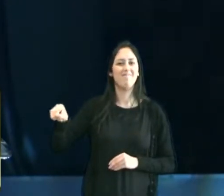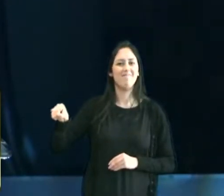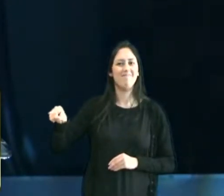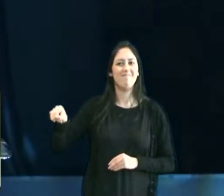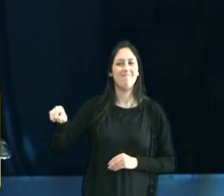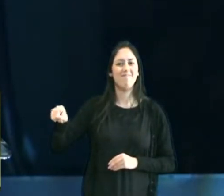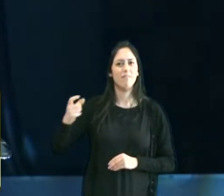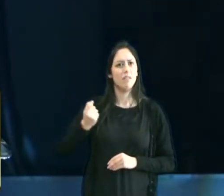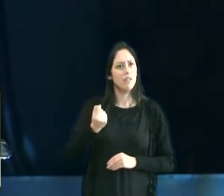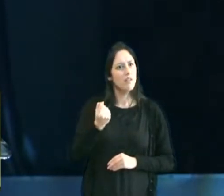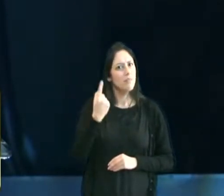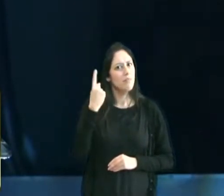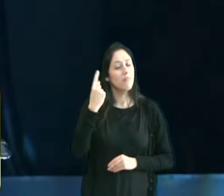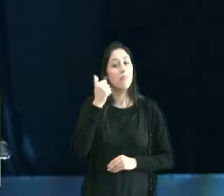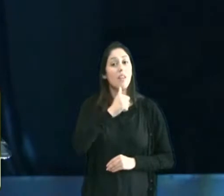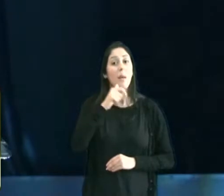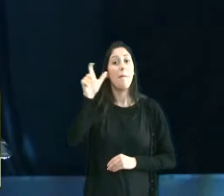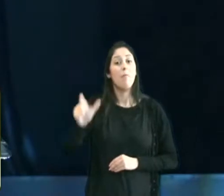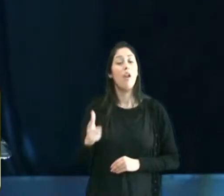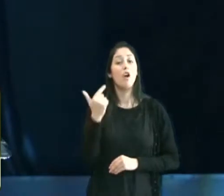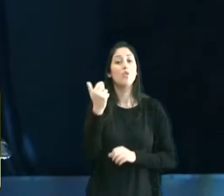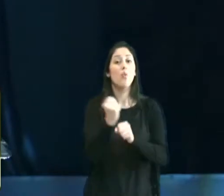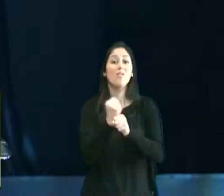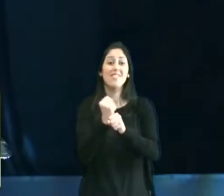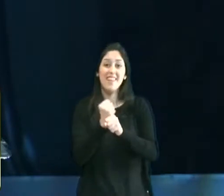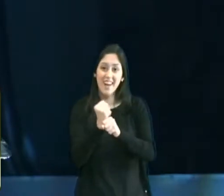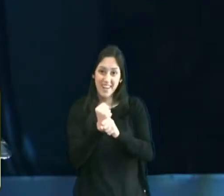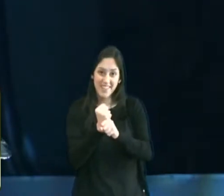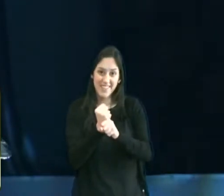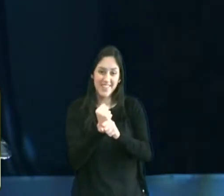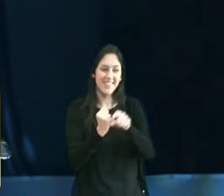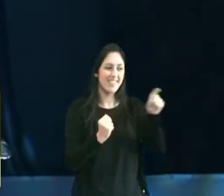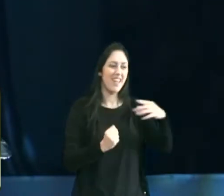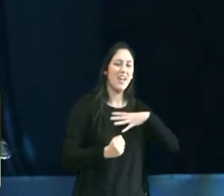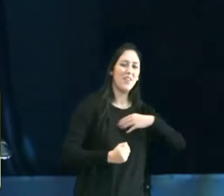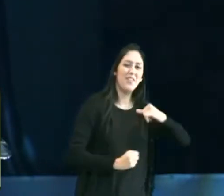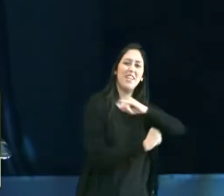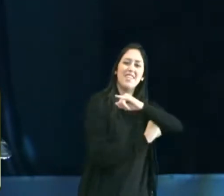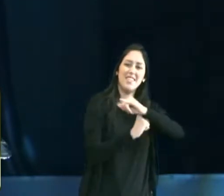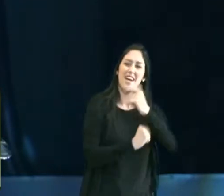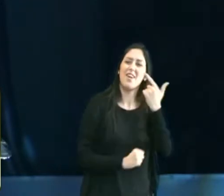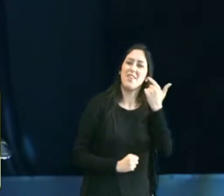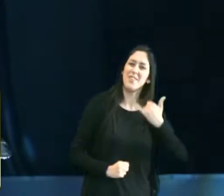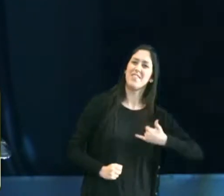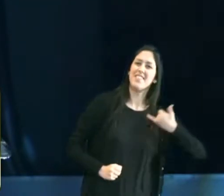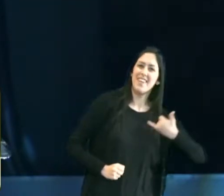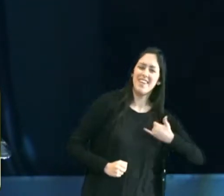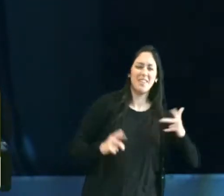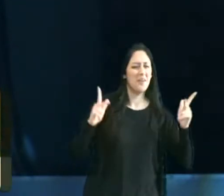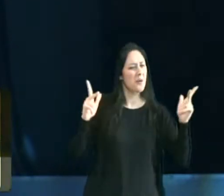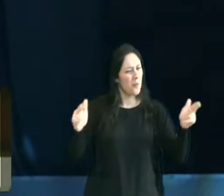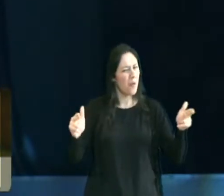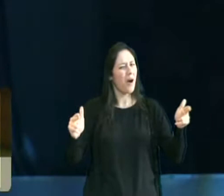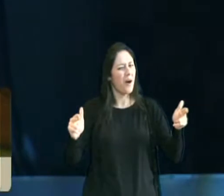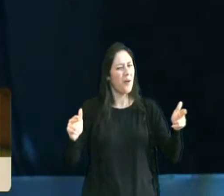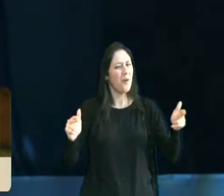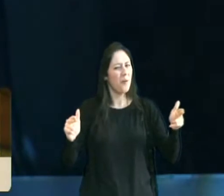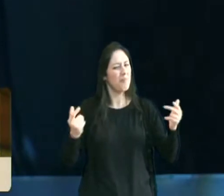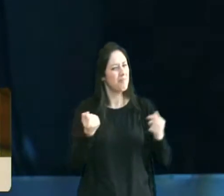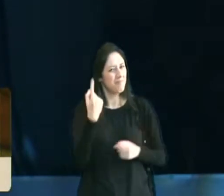É interessante aqui, 12 anos, a filha de Jairo tinha 12 anos. Ao mesmo tempo que ele está ministrando na vida de Jairo, dizendo,